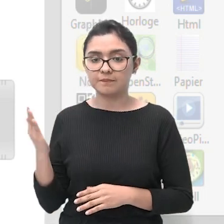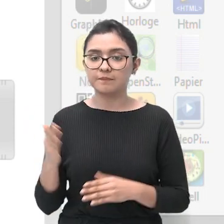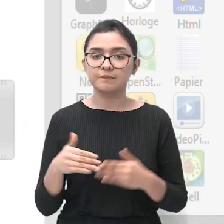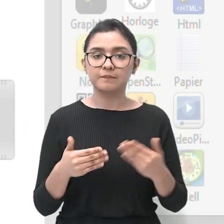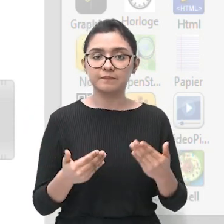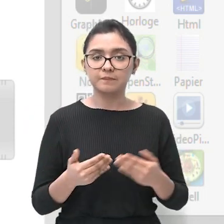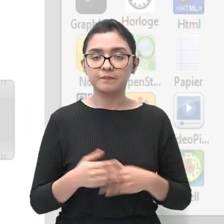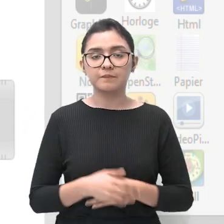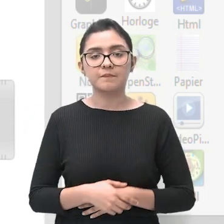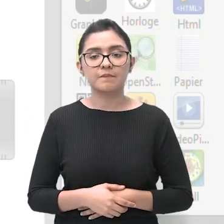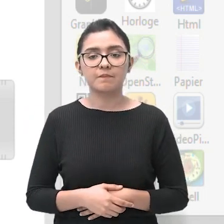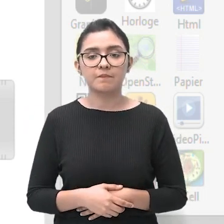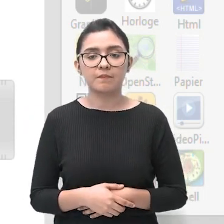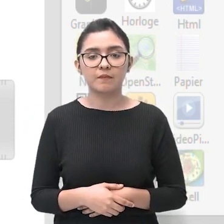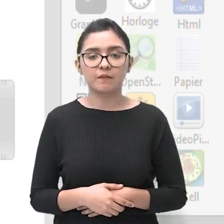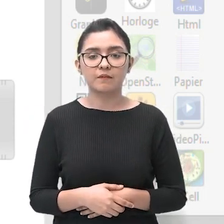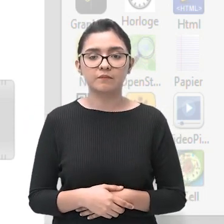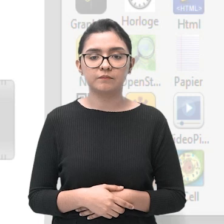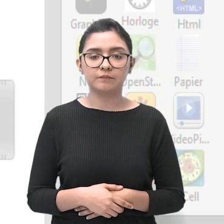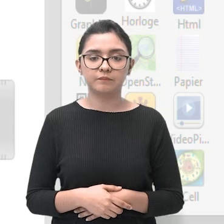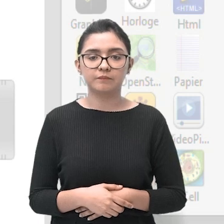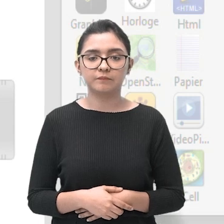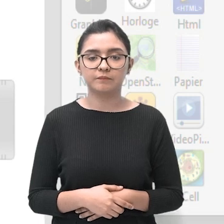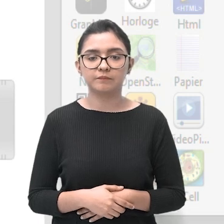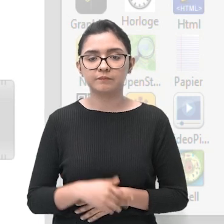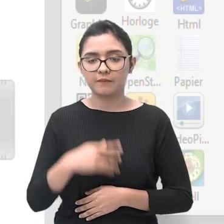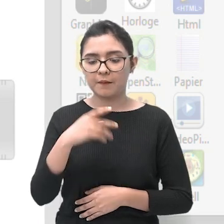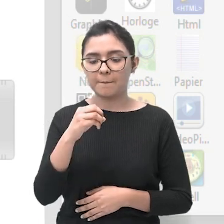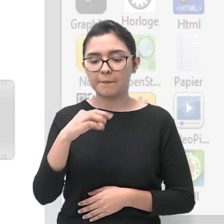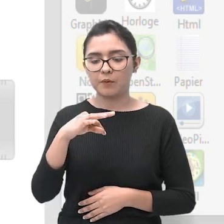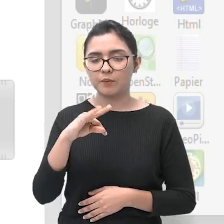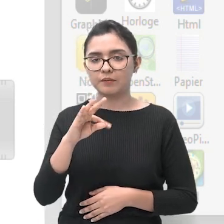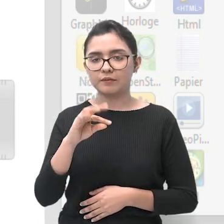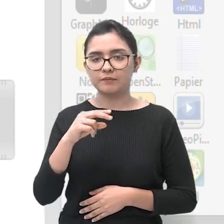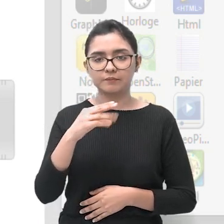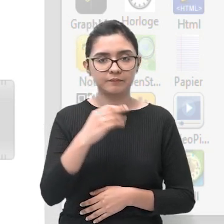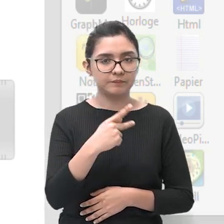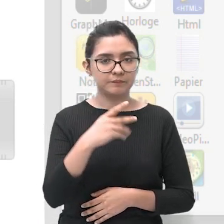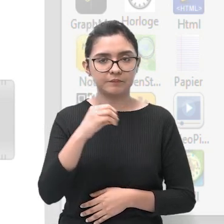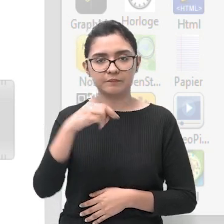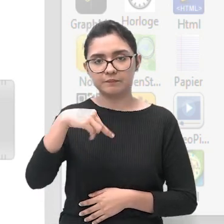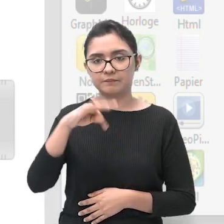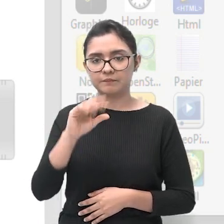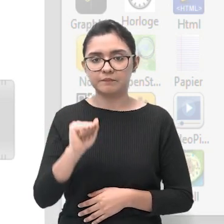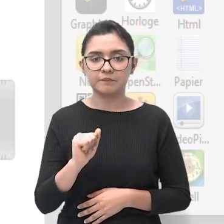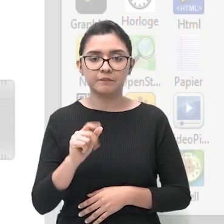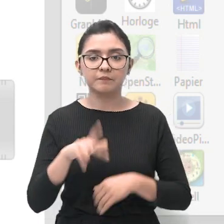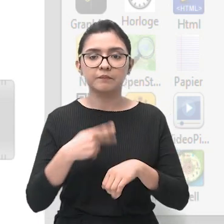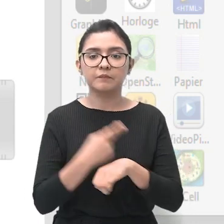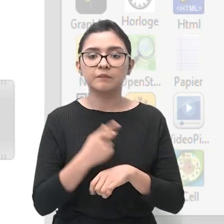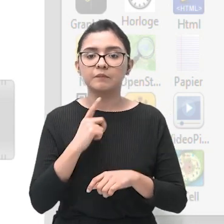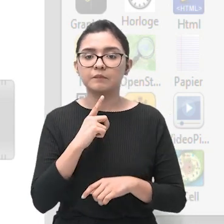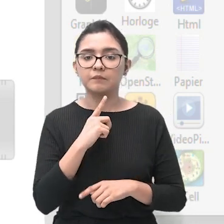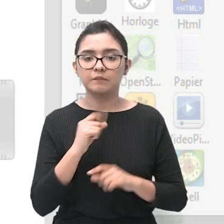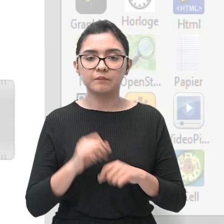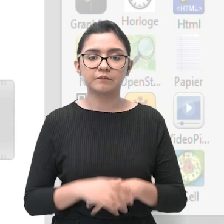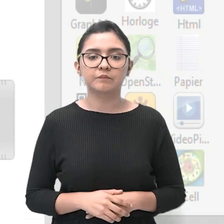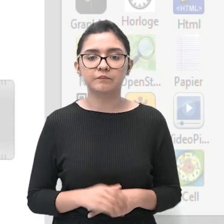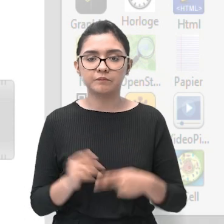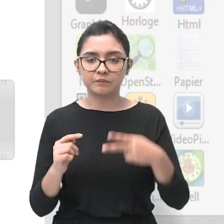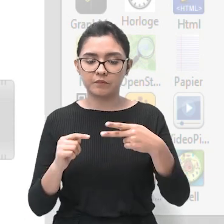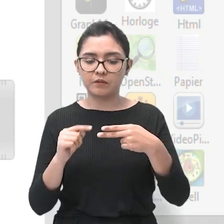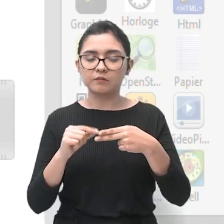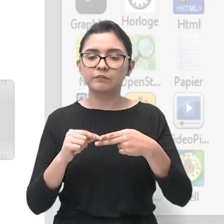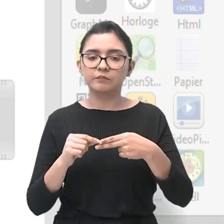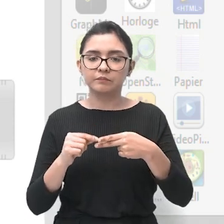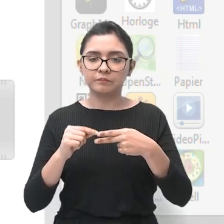colocar ali de modo que a ponta seca fique na extremidade, correto? Em seguida, vamos traçar aqui um arco. Vou